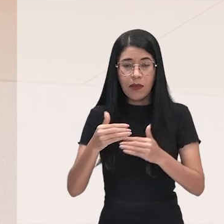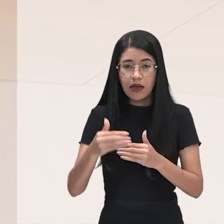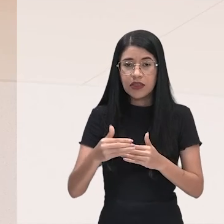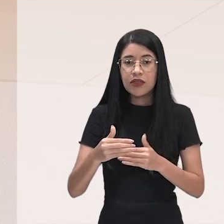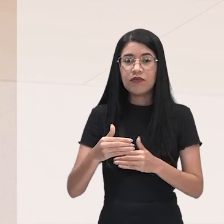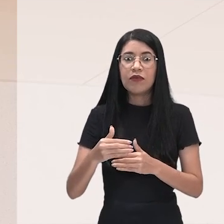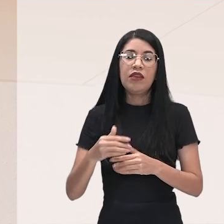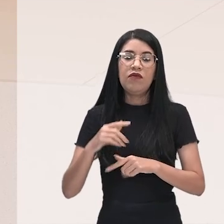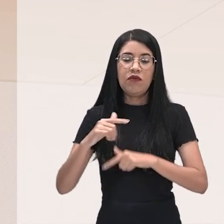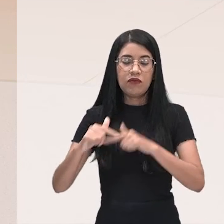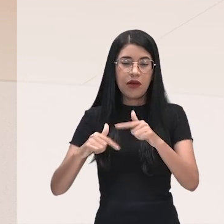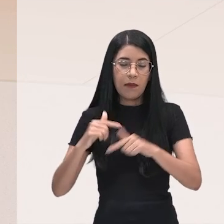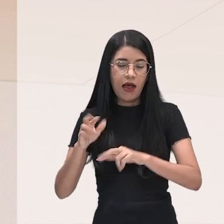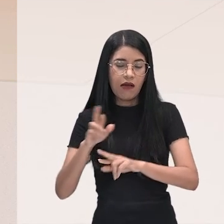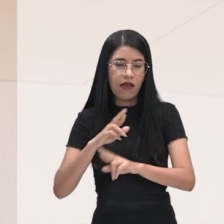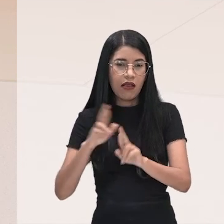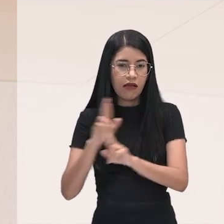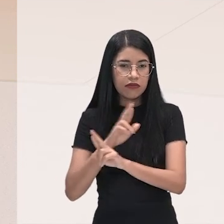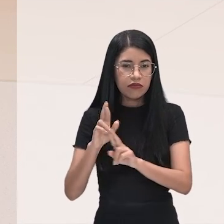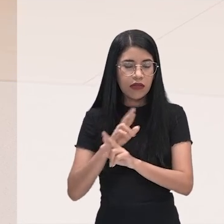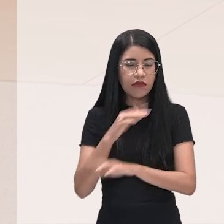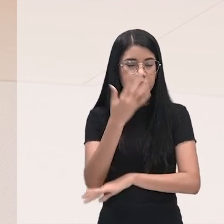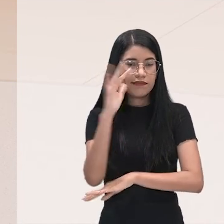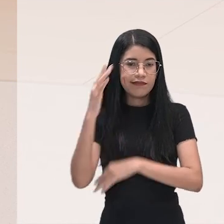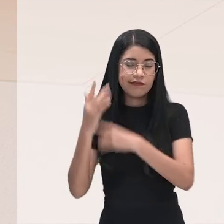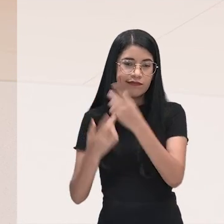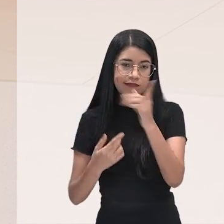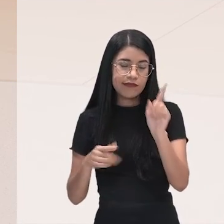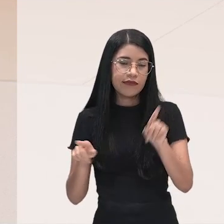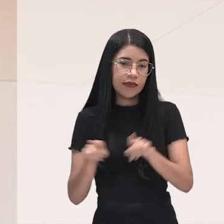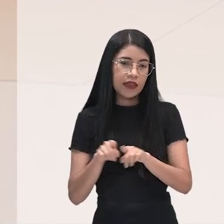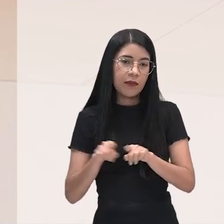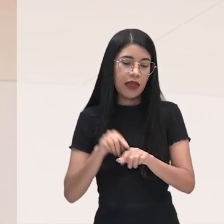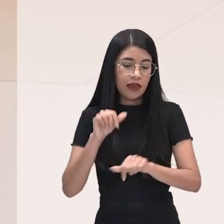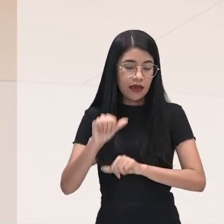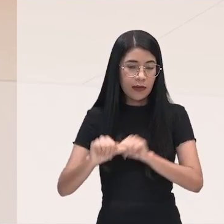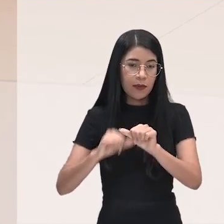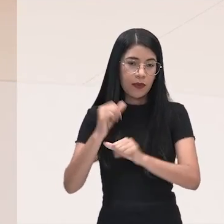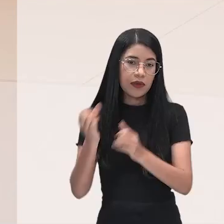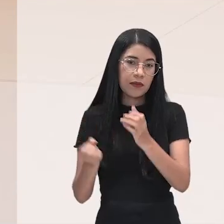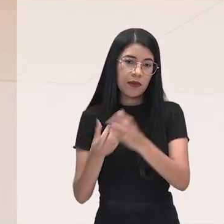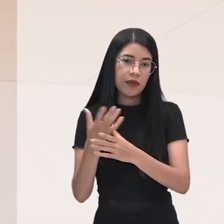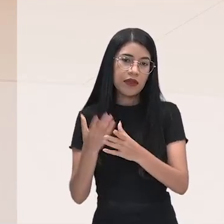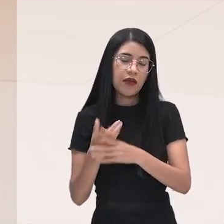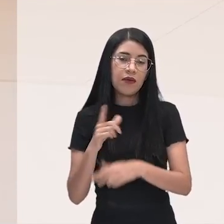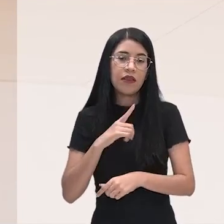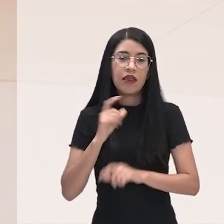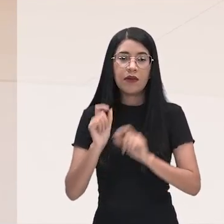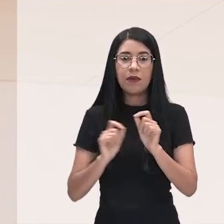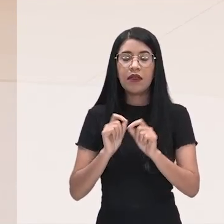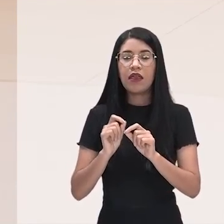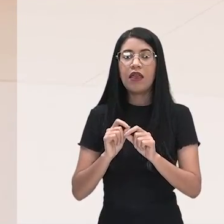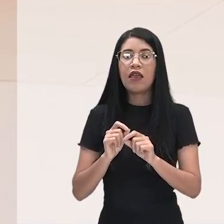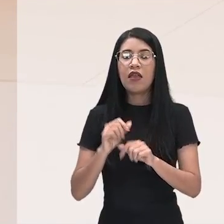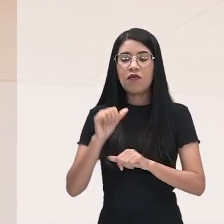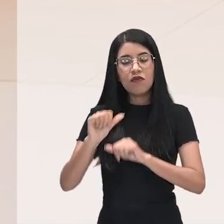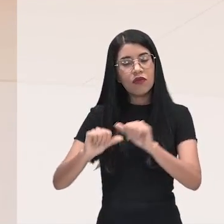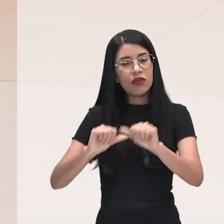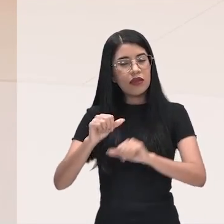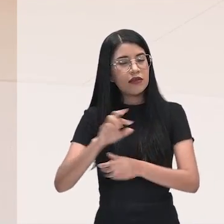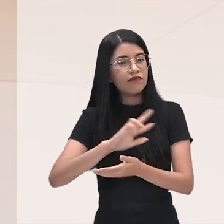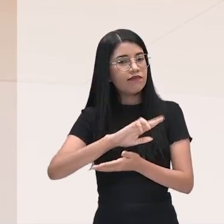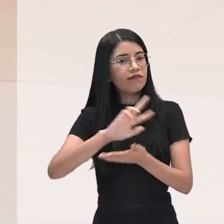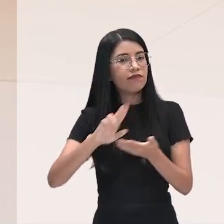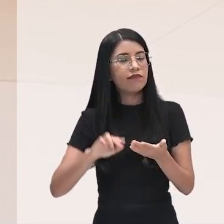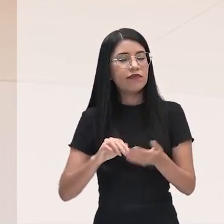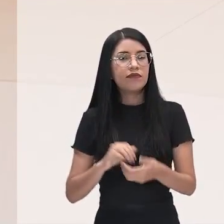1896, tá bom? Só para eu reforçar a data aí com vocês, tá certo? Então, observem a partir dessas imagens que o espaço geográfico está